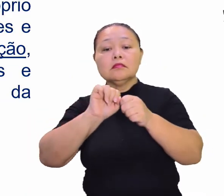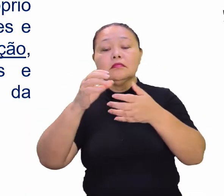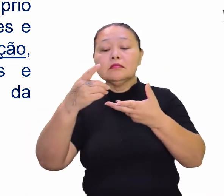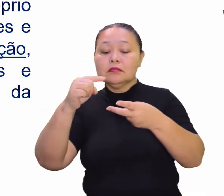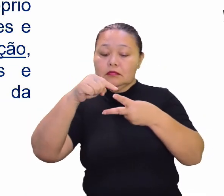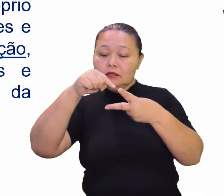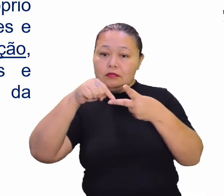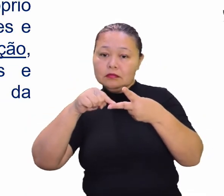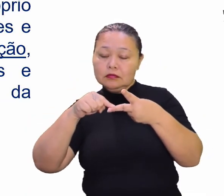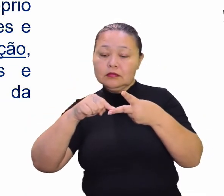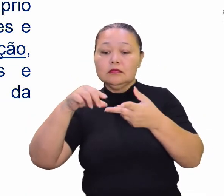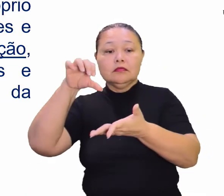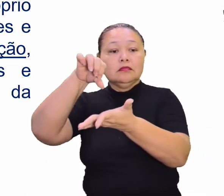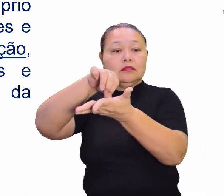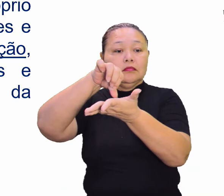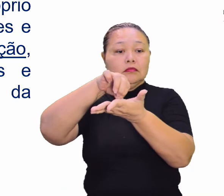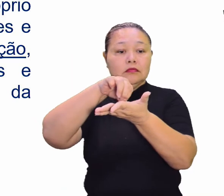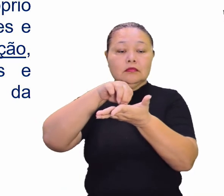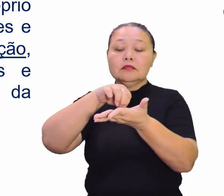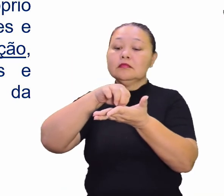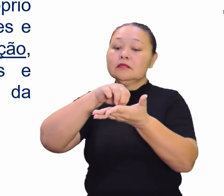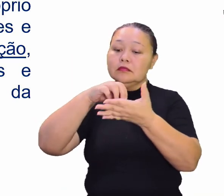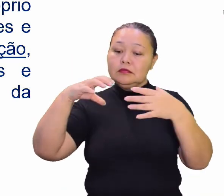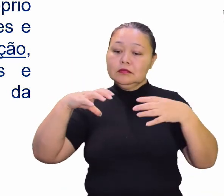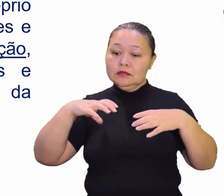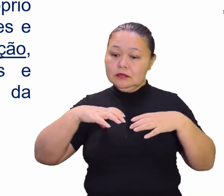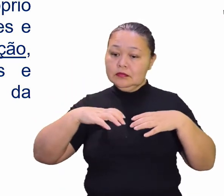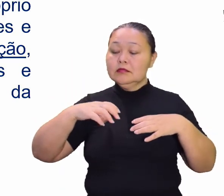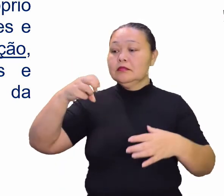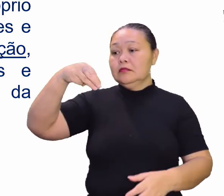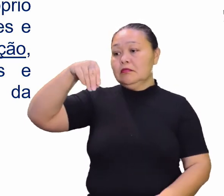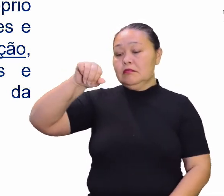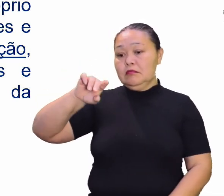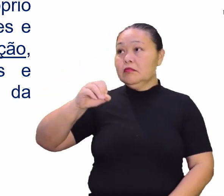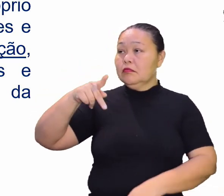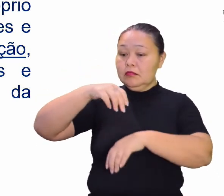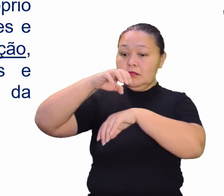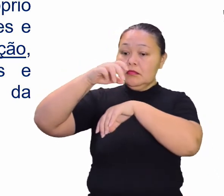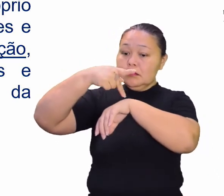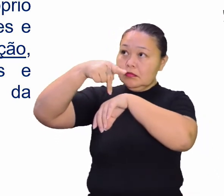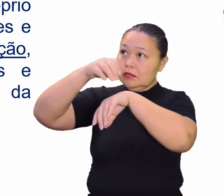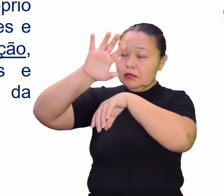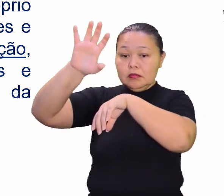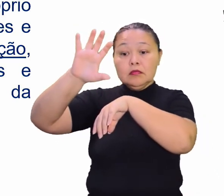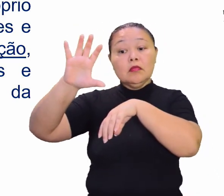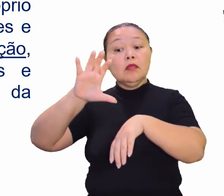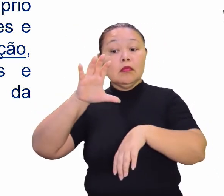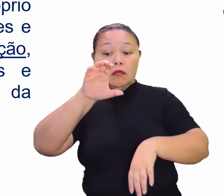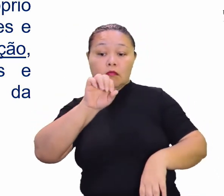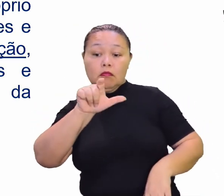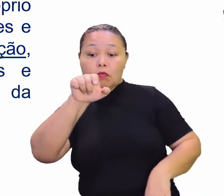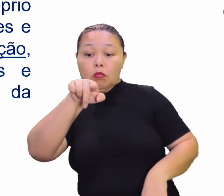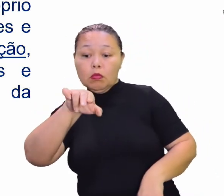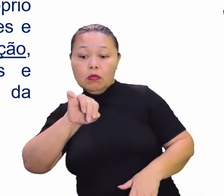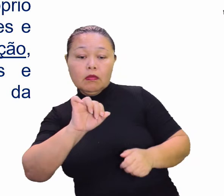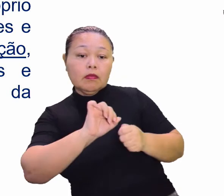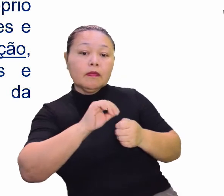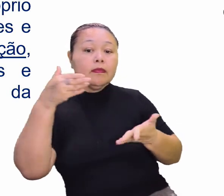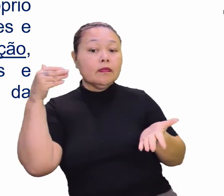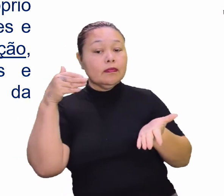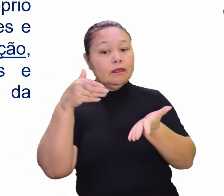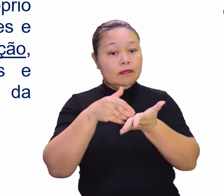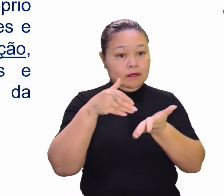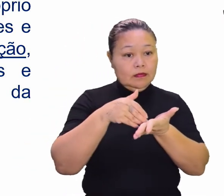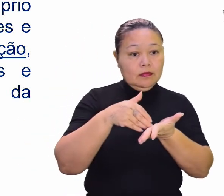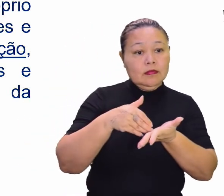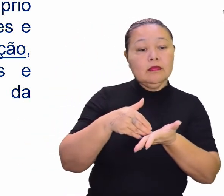era dividido em 2 polos, a metrópole e a colônia, sendo as últimas,